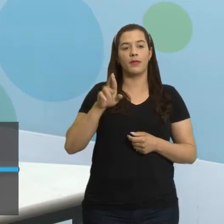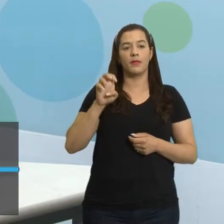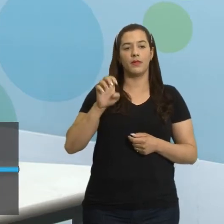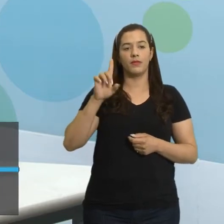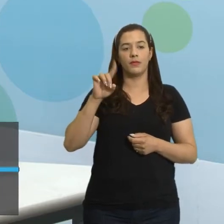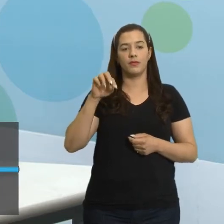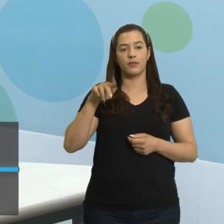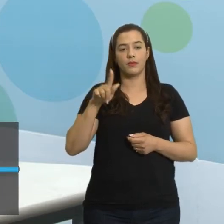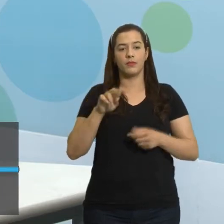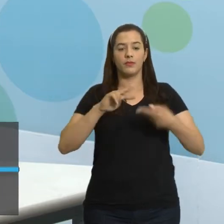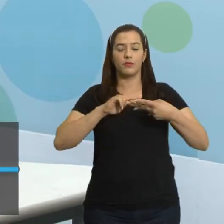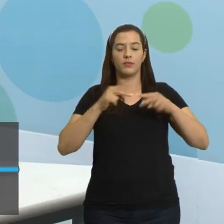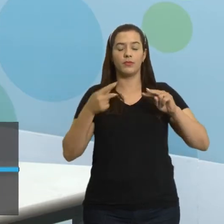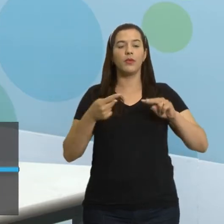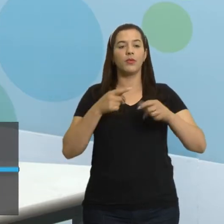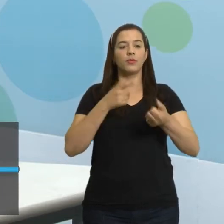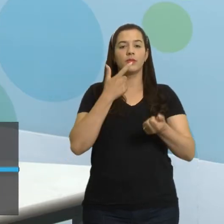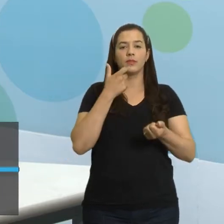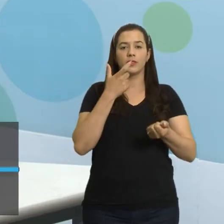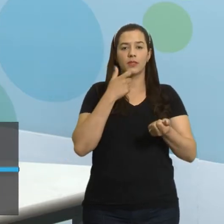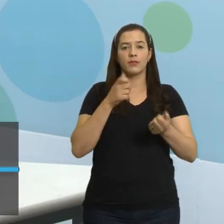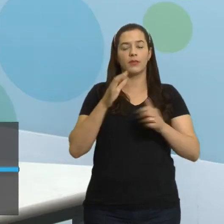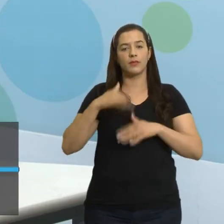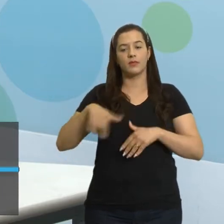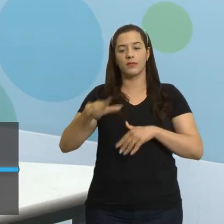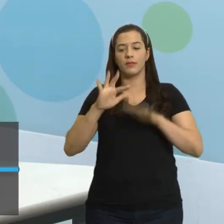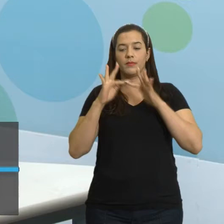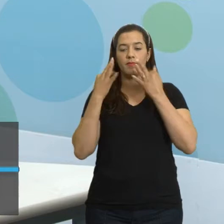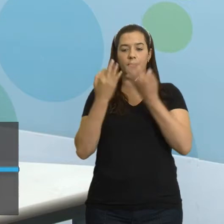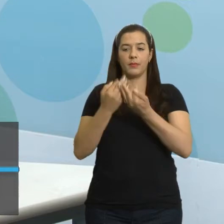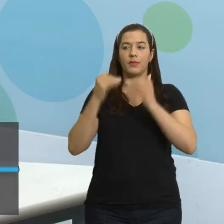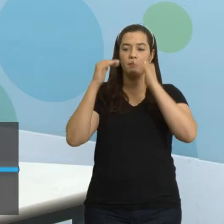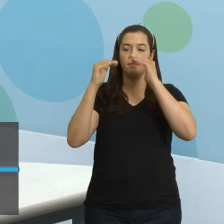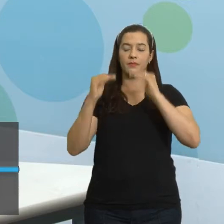grupos sanguíneos na família. A professora